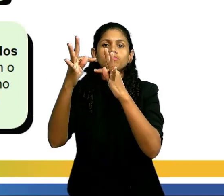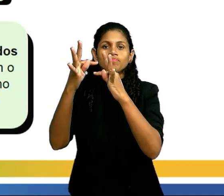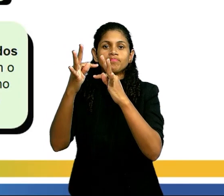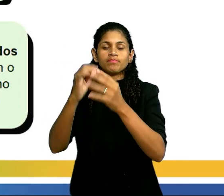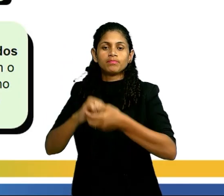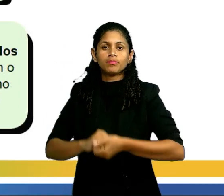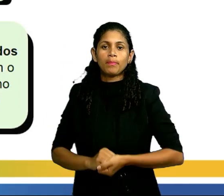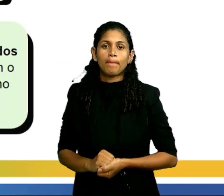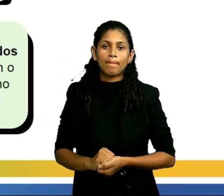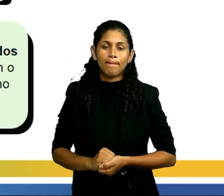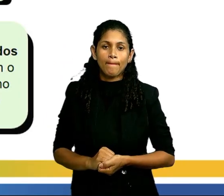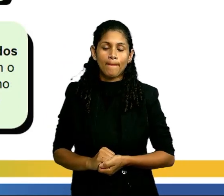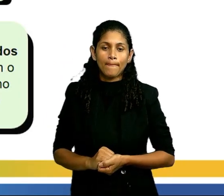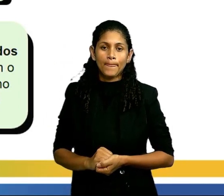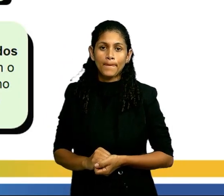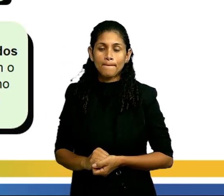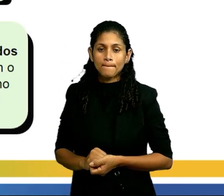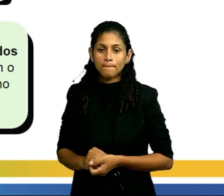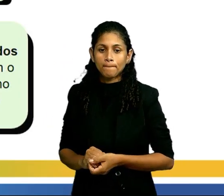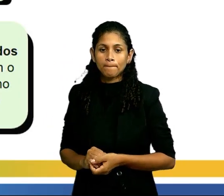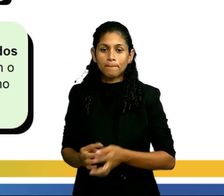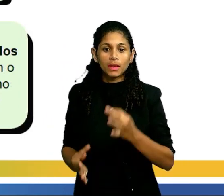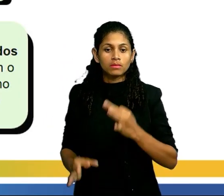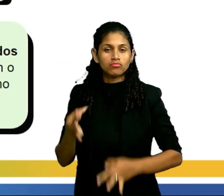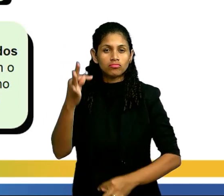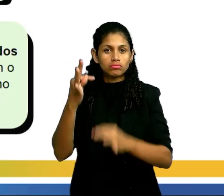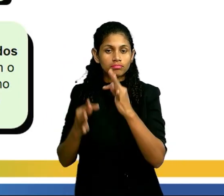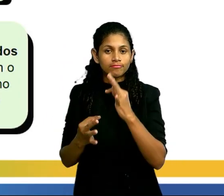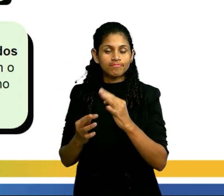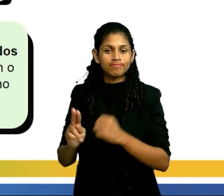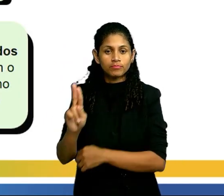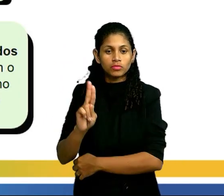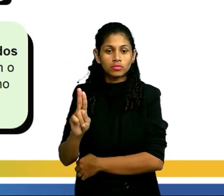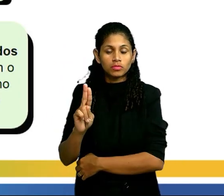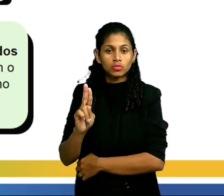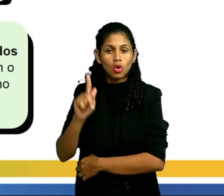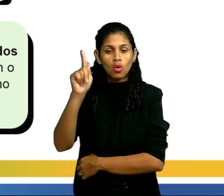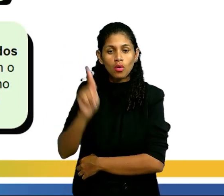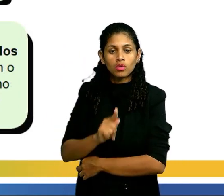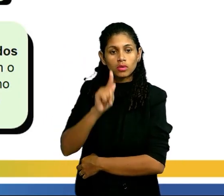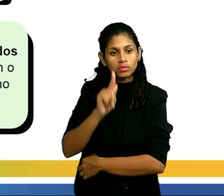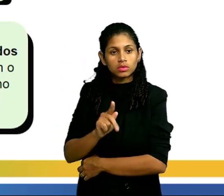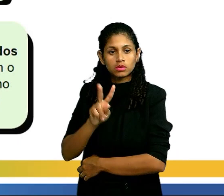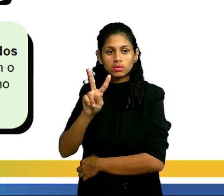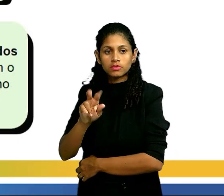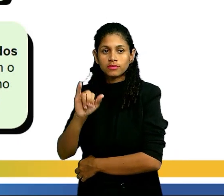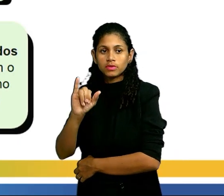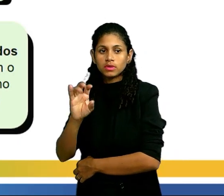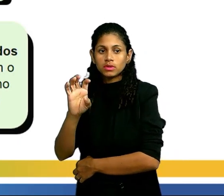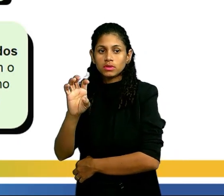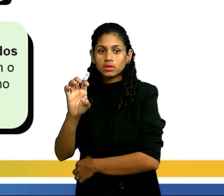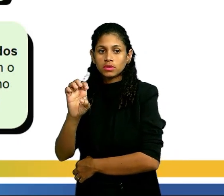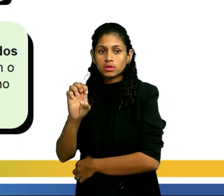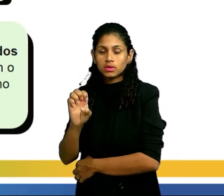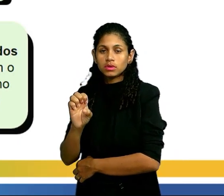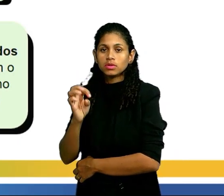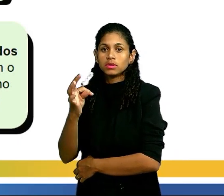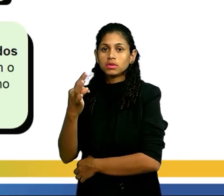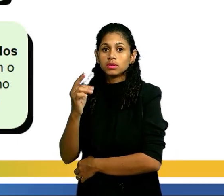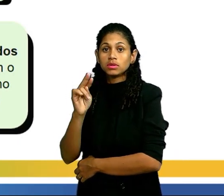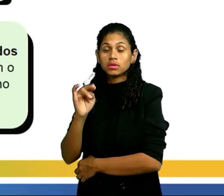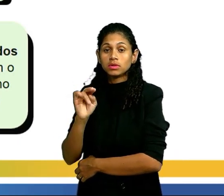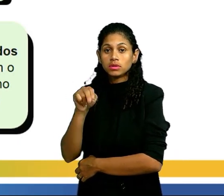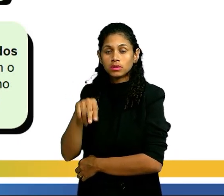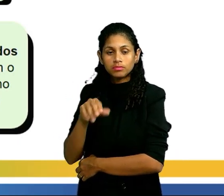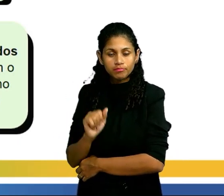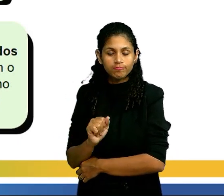nessa guerra, né, que foi usada contra os Vietcongues, né, contra os vietnamitas, que era um país muito pobre, né, que